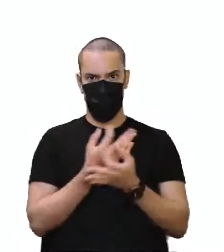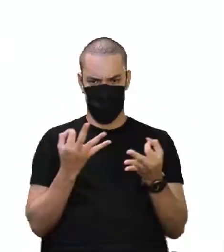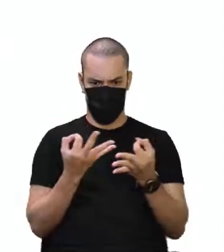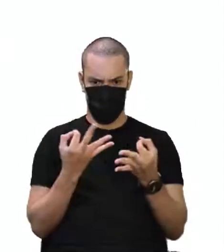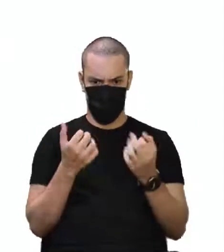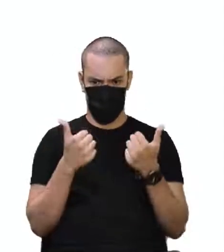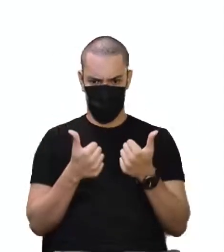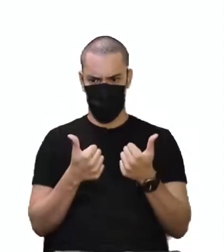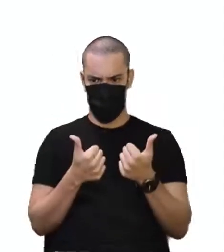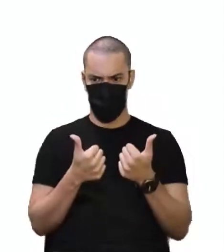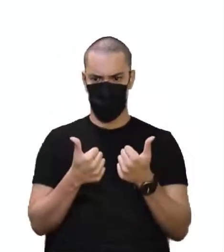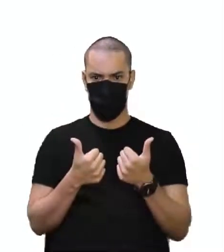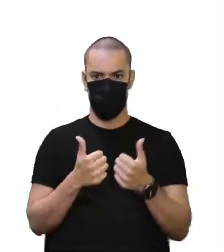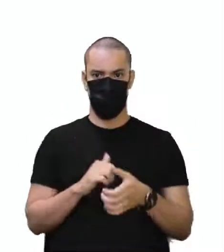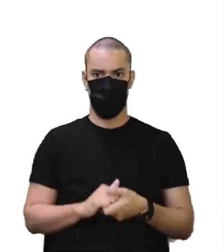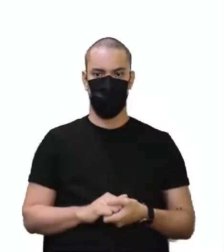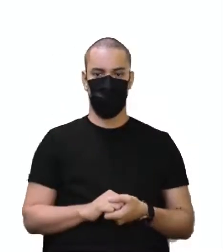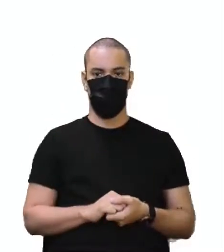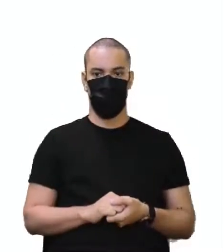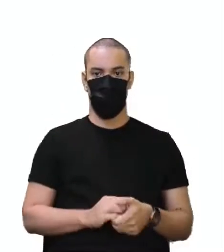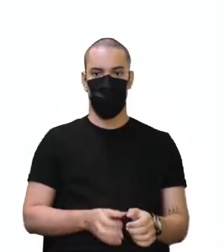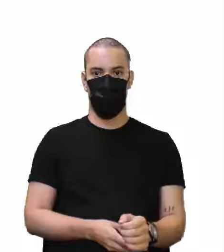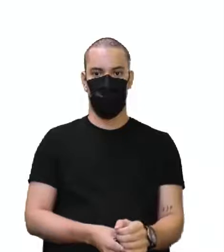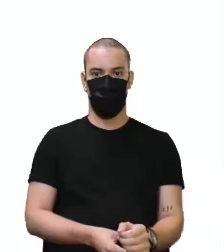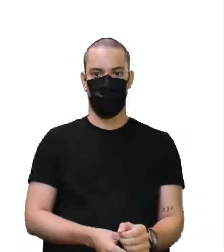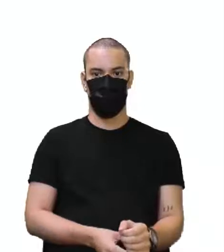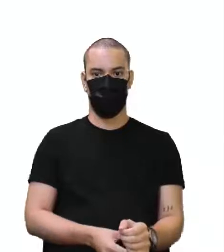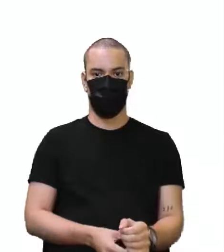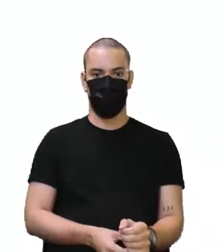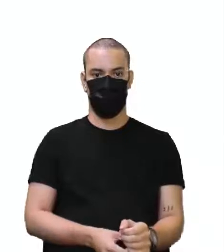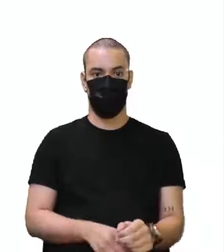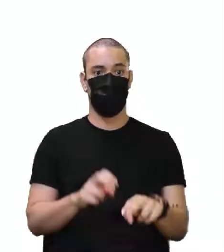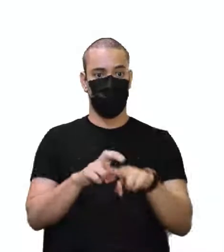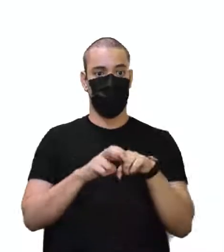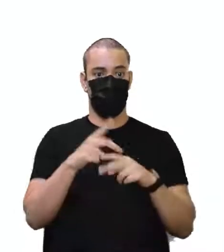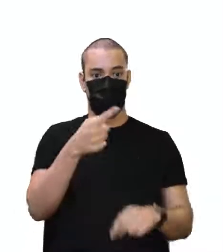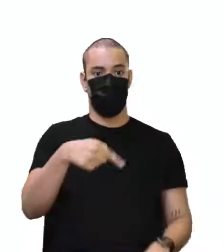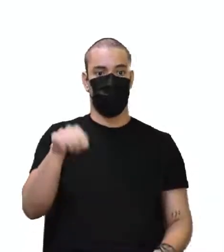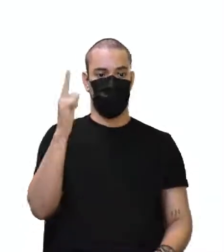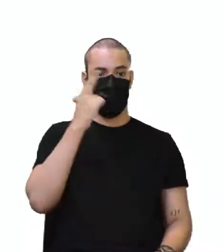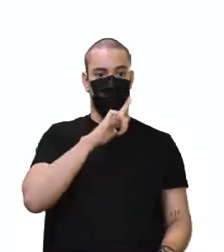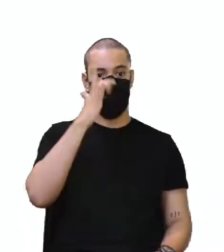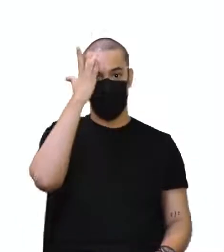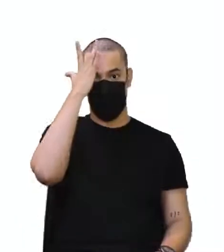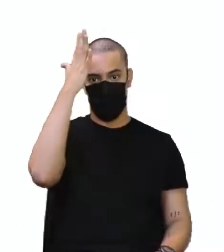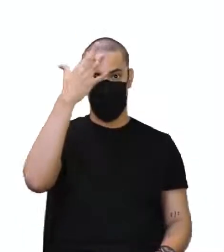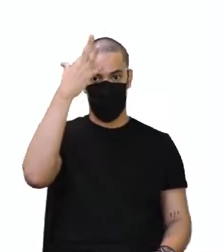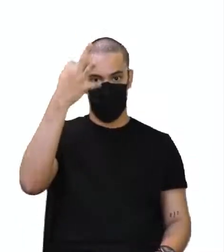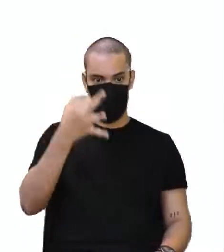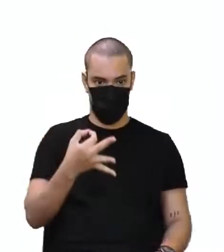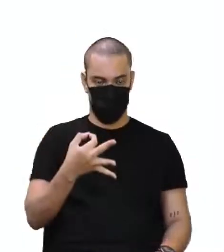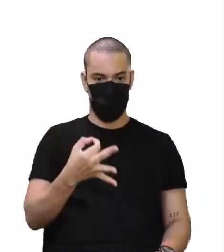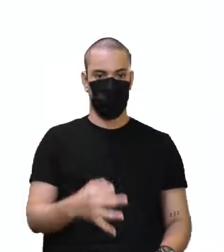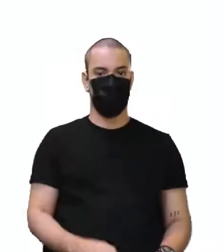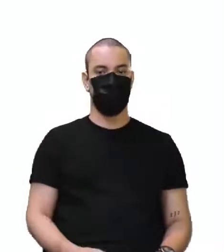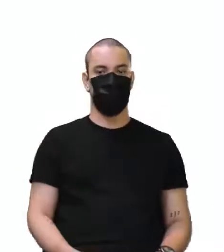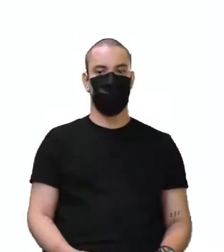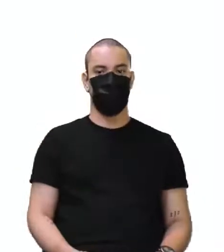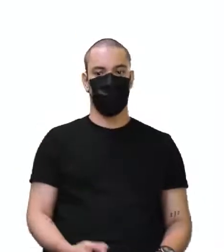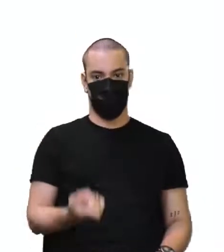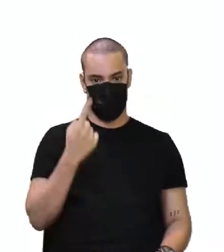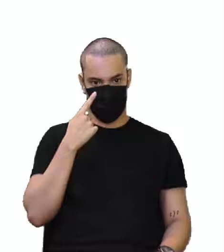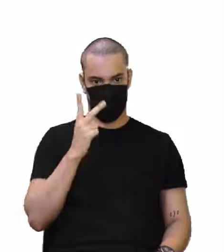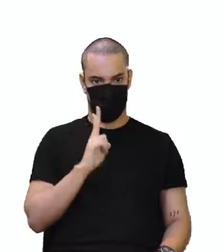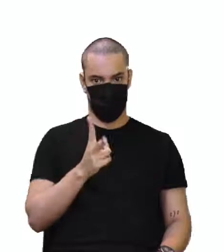galera? Então, o quadro de Pinet, você consegue facilitar a sua vida nessa compreensão. Vamos ali,